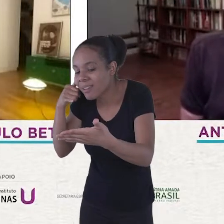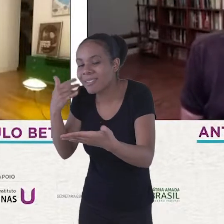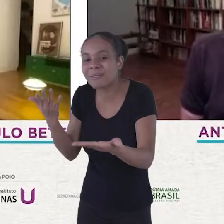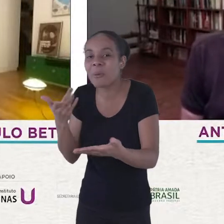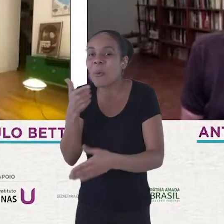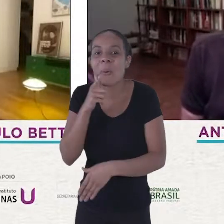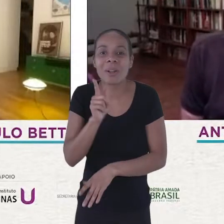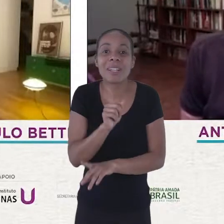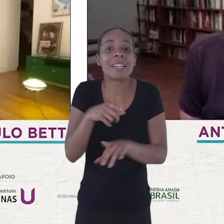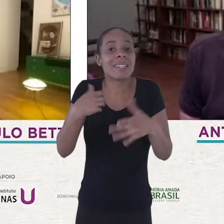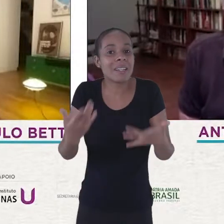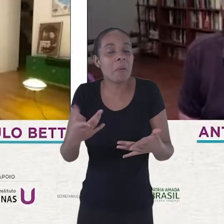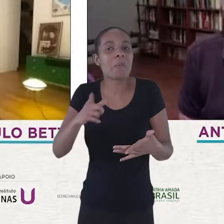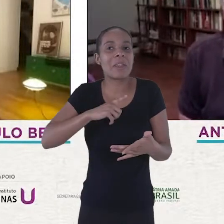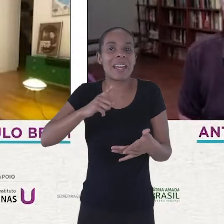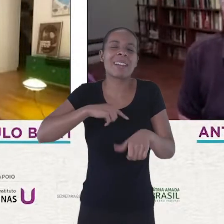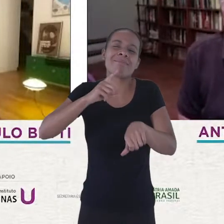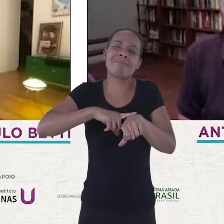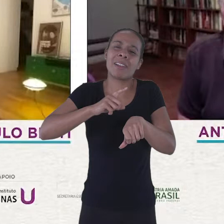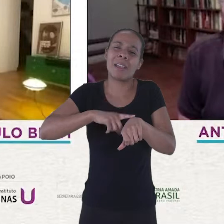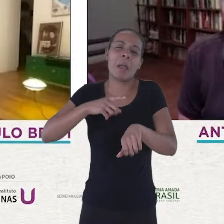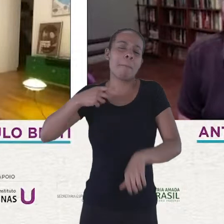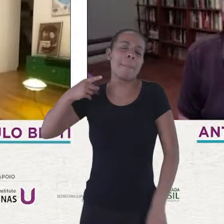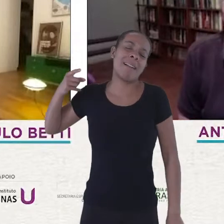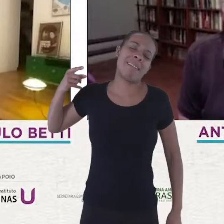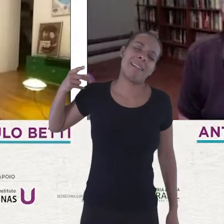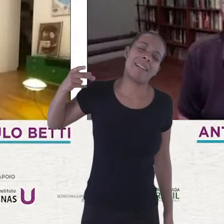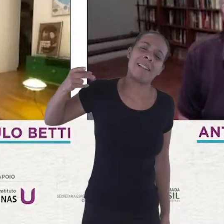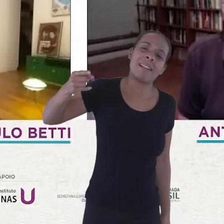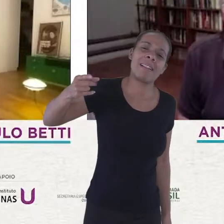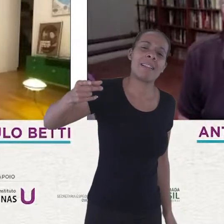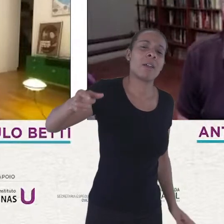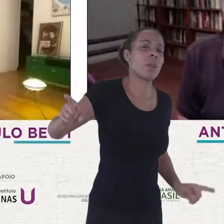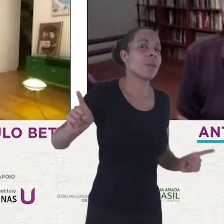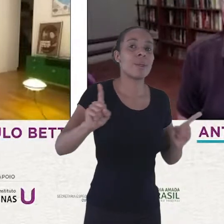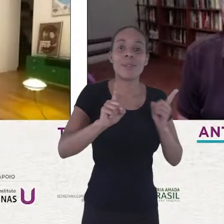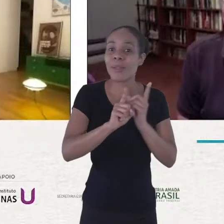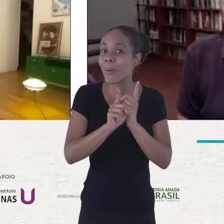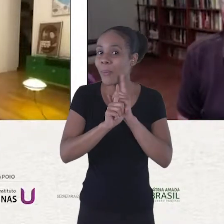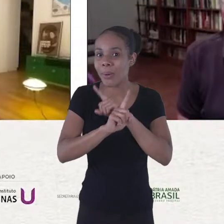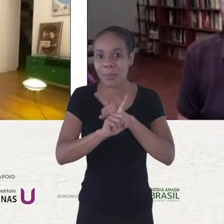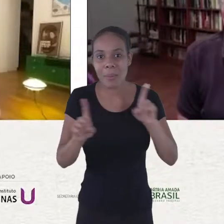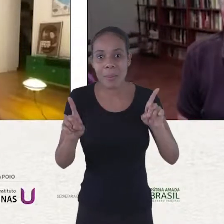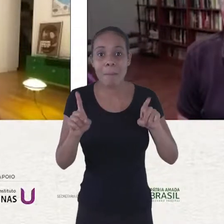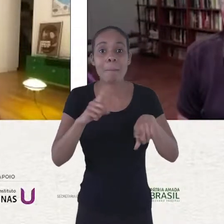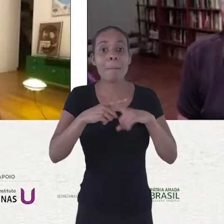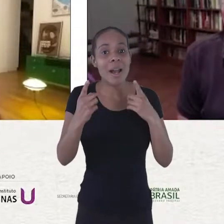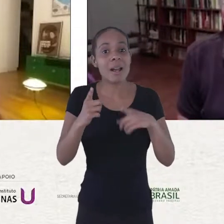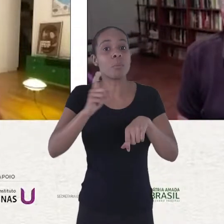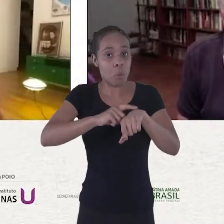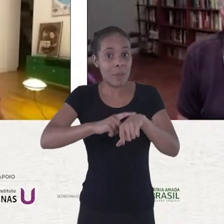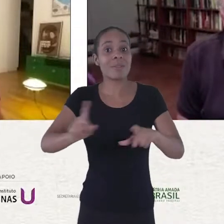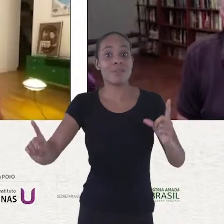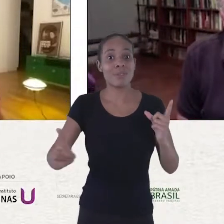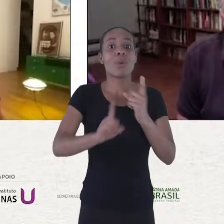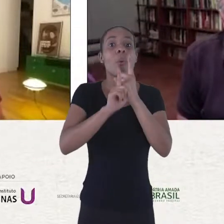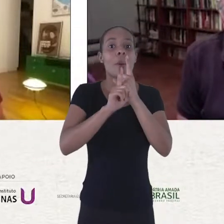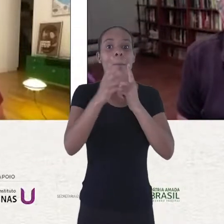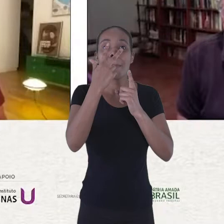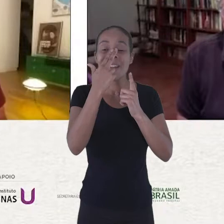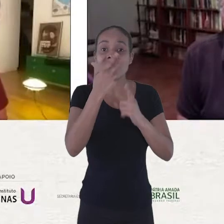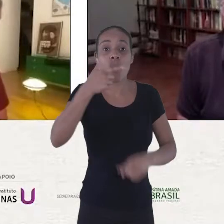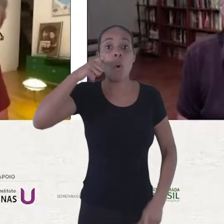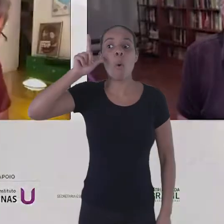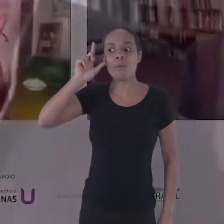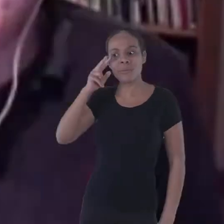gente passe tempo sem se encontrar, a gente se reencontra sempre. Parece que foi no dia anterior que a gente se viu,